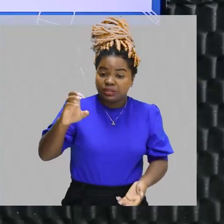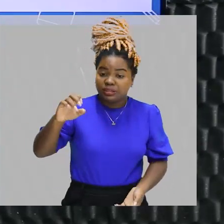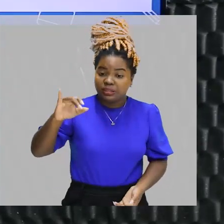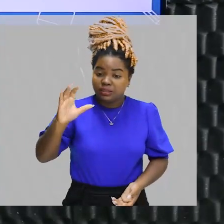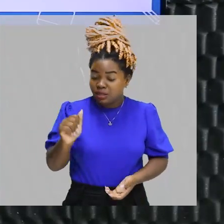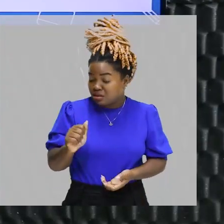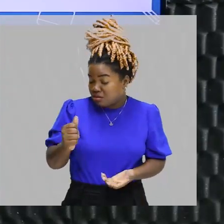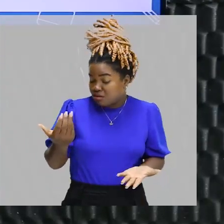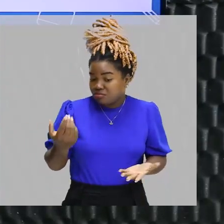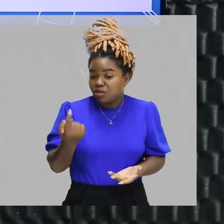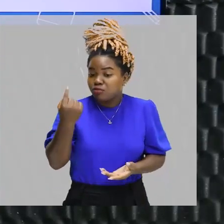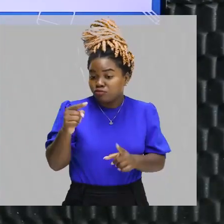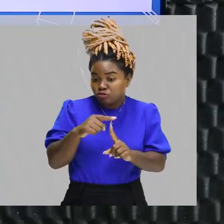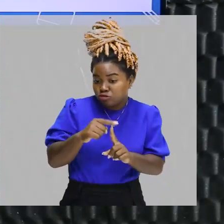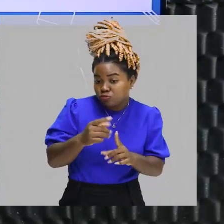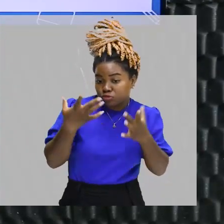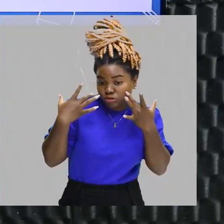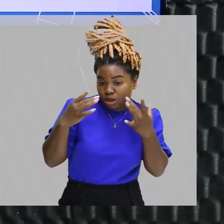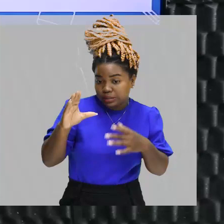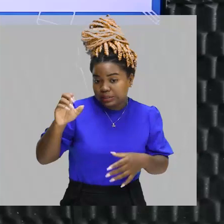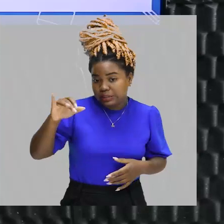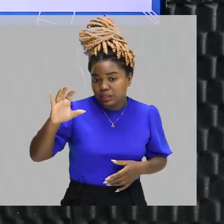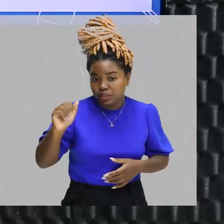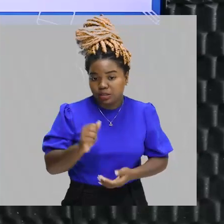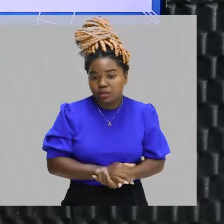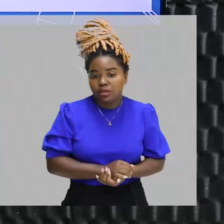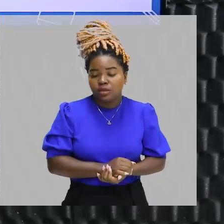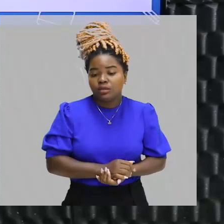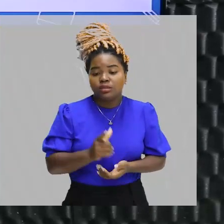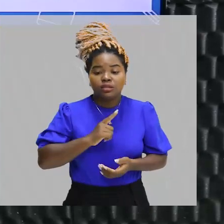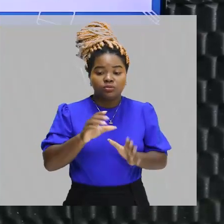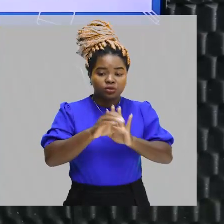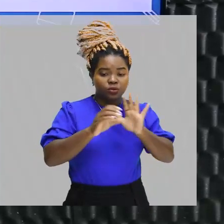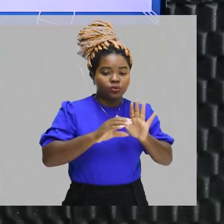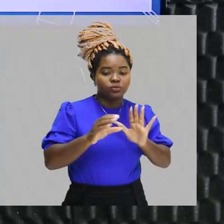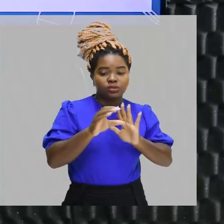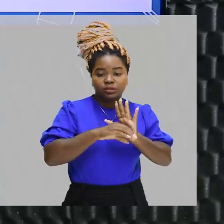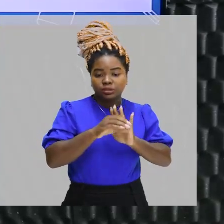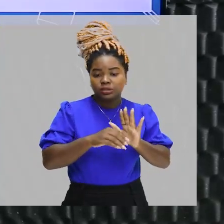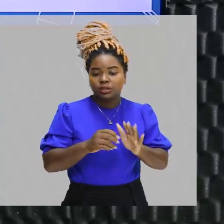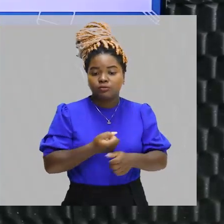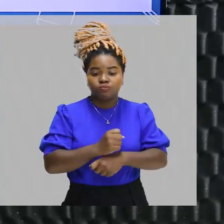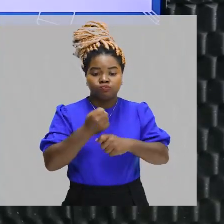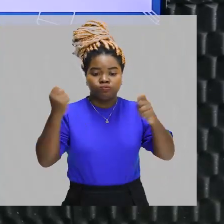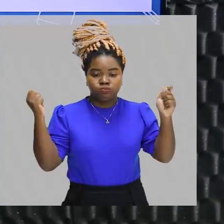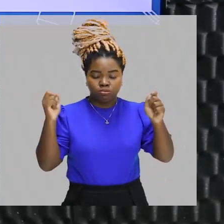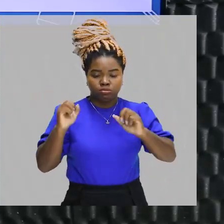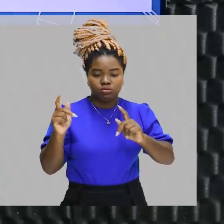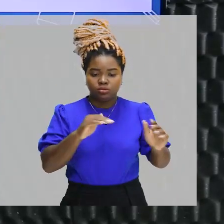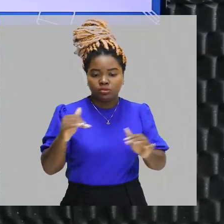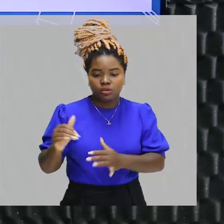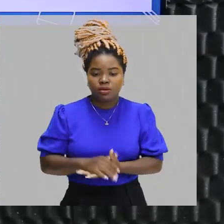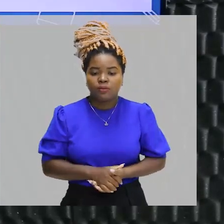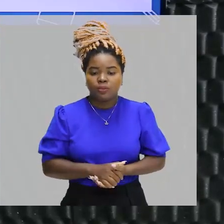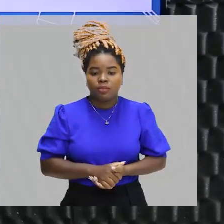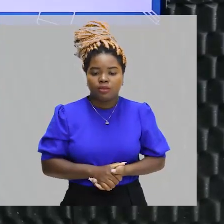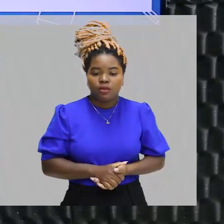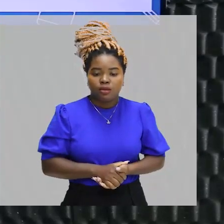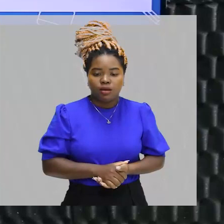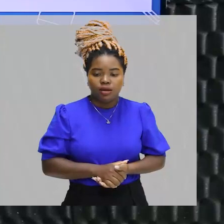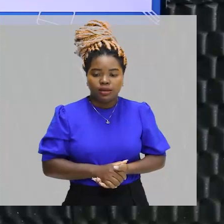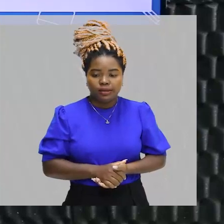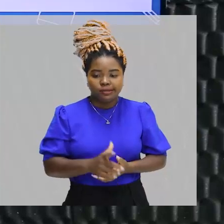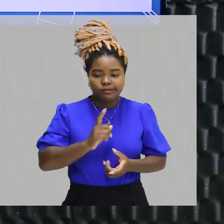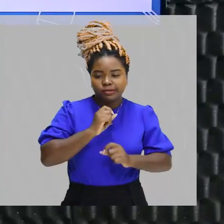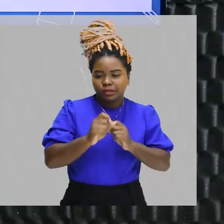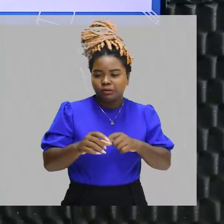ela é uma das artes cênicas. Então, ela ganha um conceito maior. As obras efêmeras de registro de roteiro rápidos,